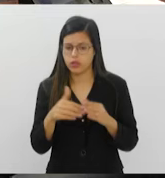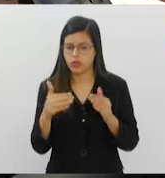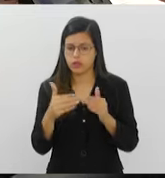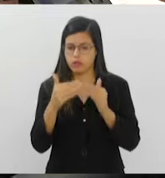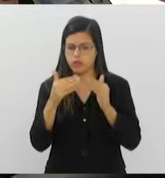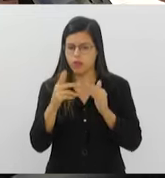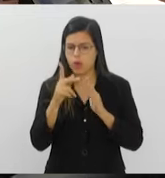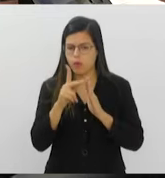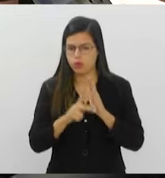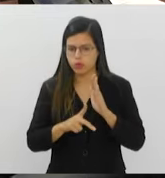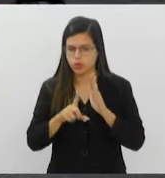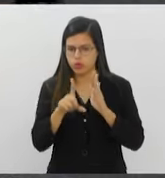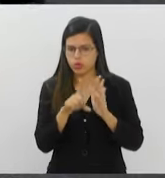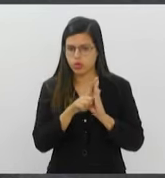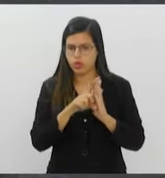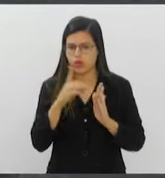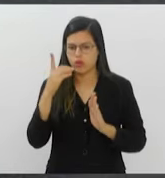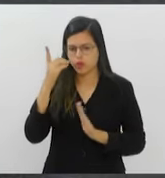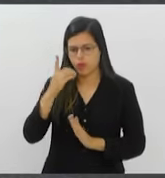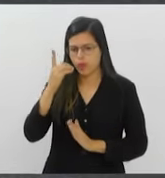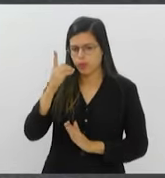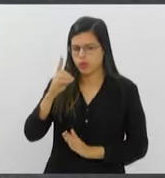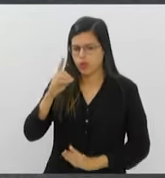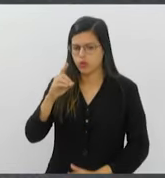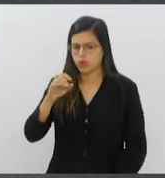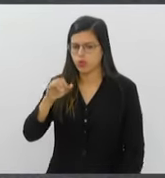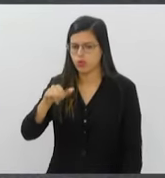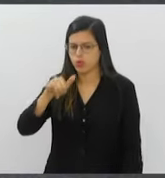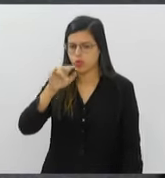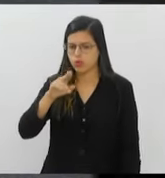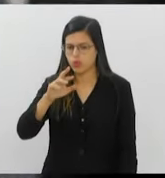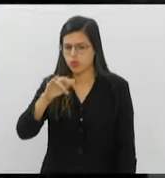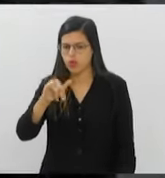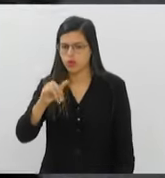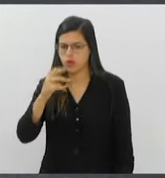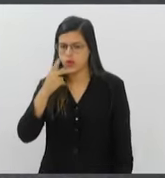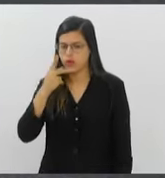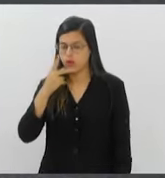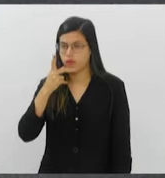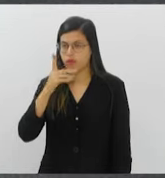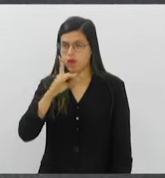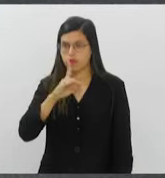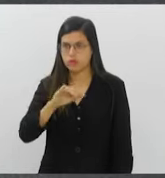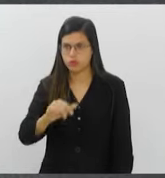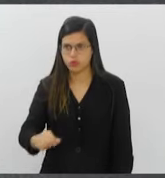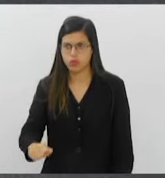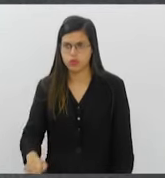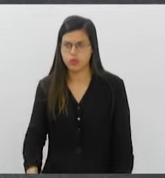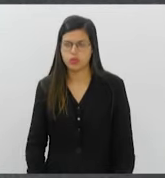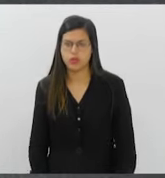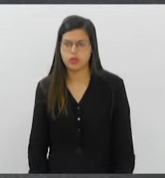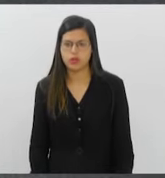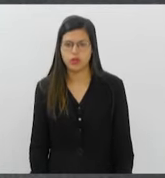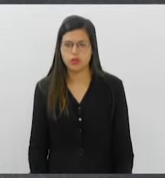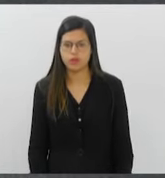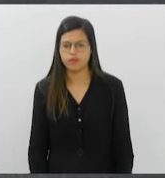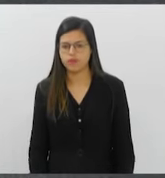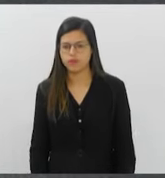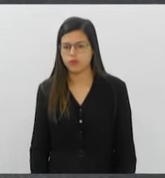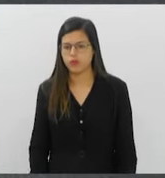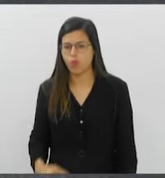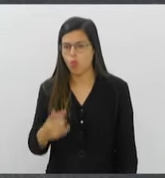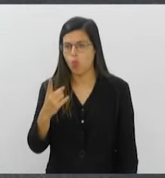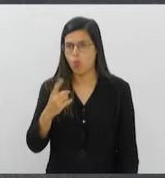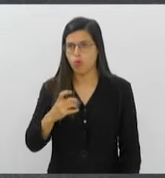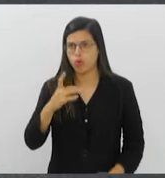deputado Yuri. Presidente. Que ele fala o dia Inês Etienne Romeu. Eu talvez seja o único deputado dessa